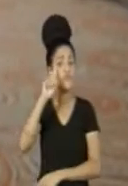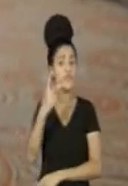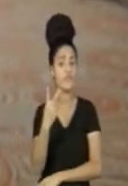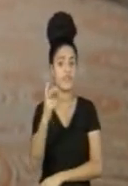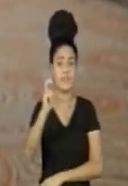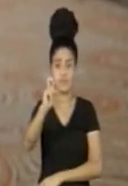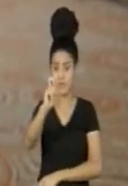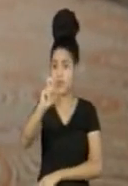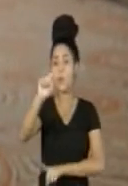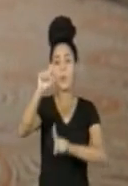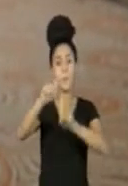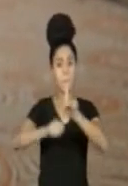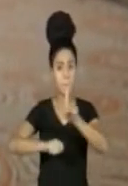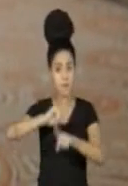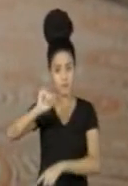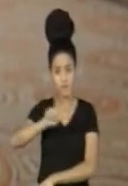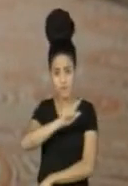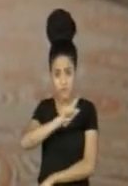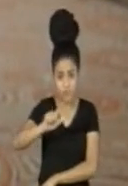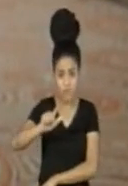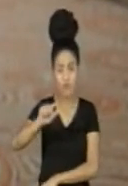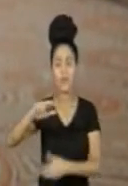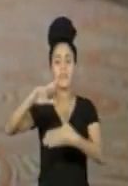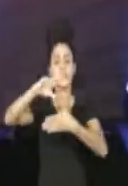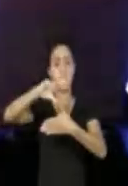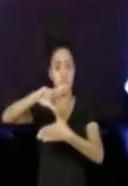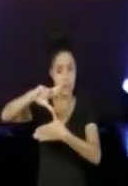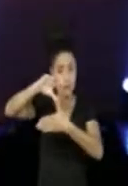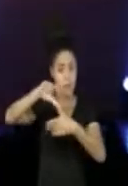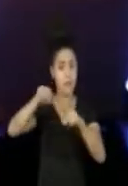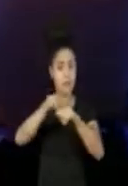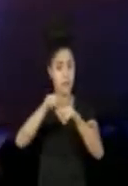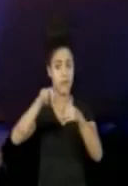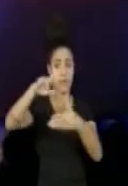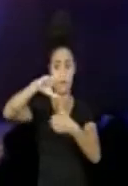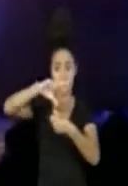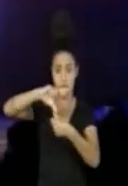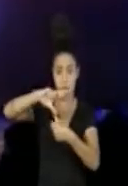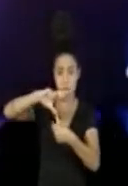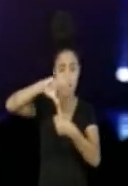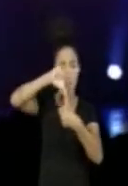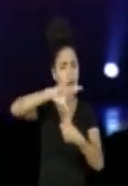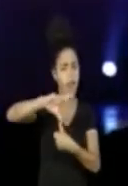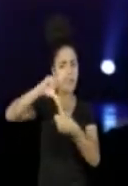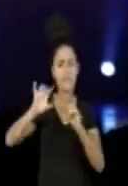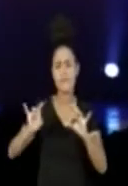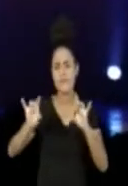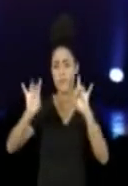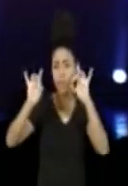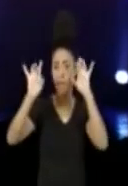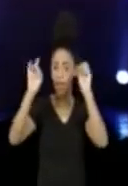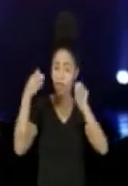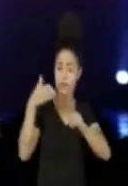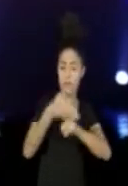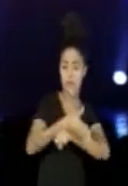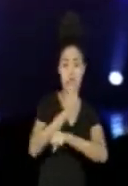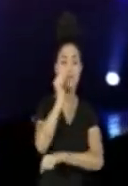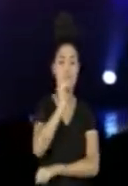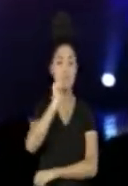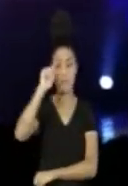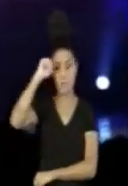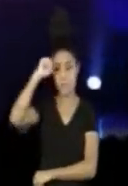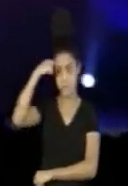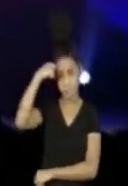é o Dia da Mulher Negra da América Latina e do Caribe, para celebrar a presença da mulher